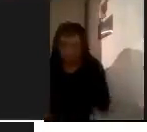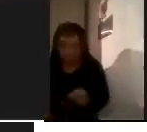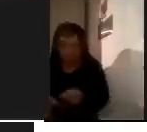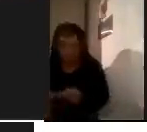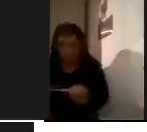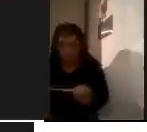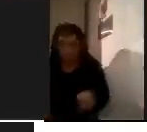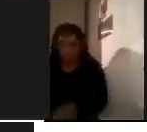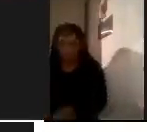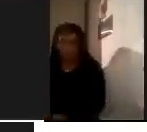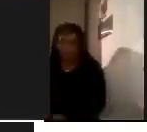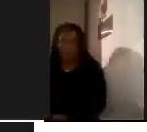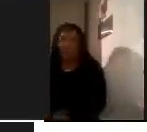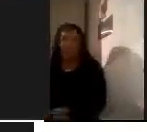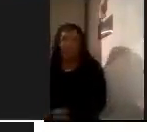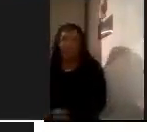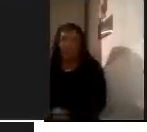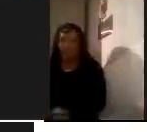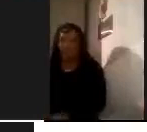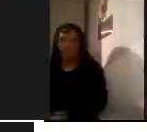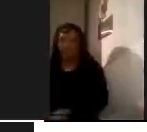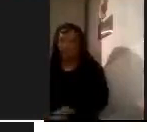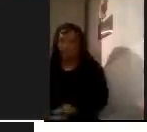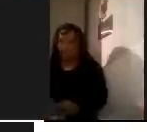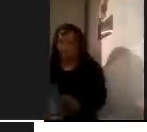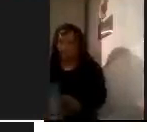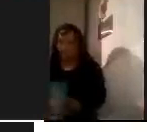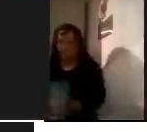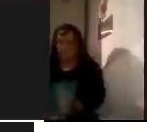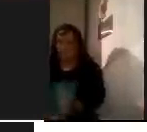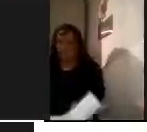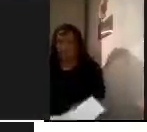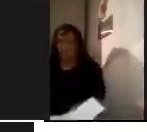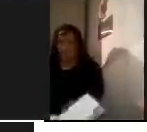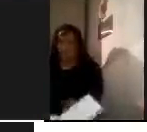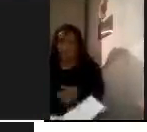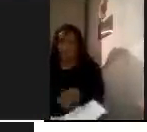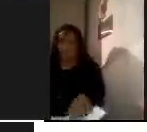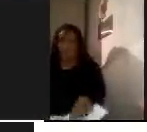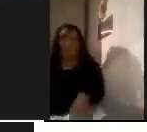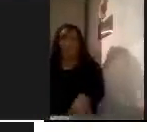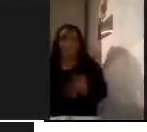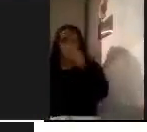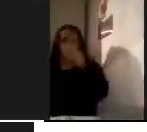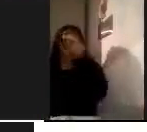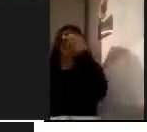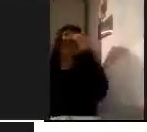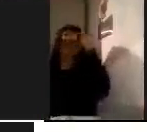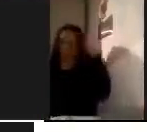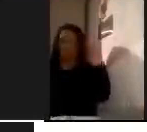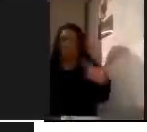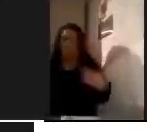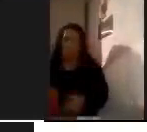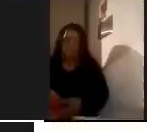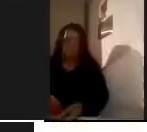Eu vou falar em relação tanto à mãe do RN a termo, quanto à mãe do RN prematuro.